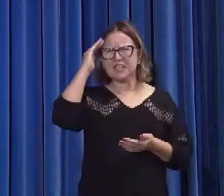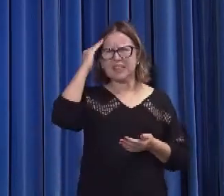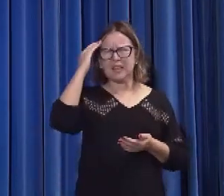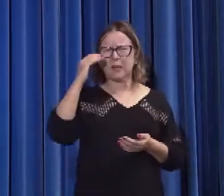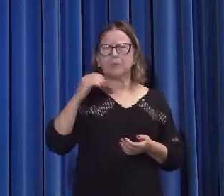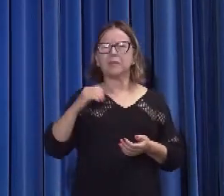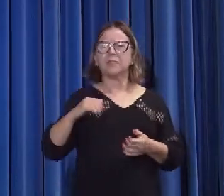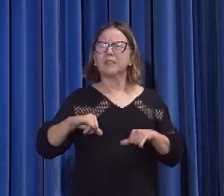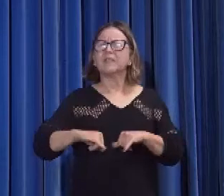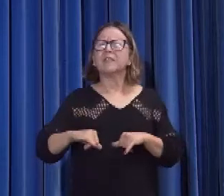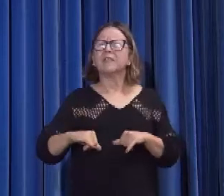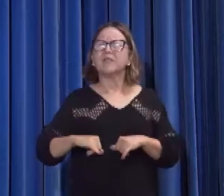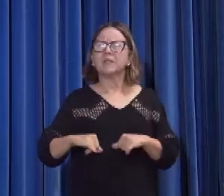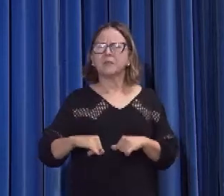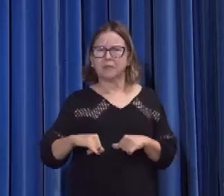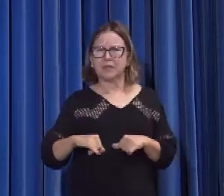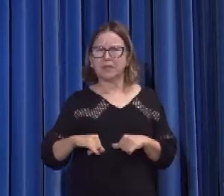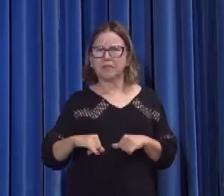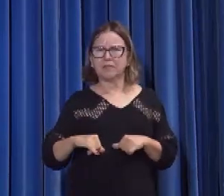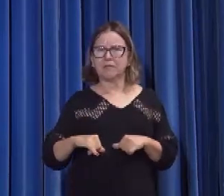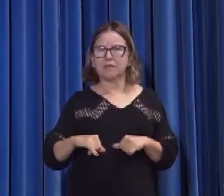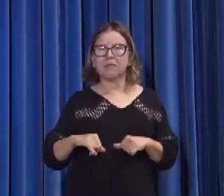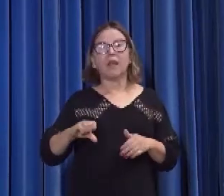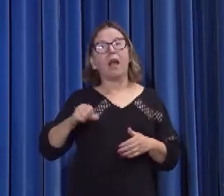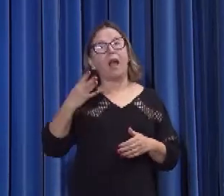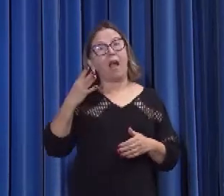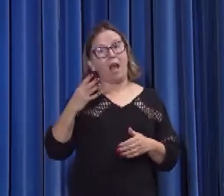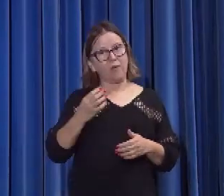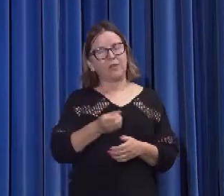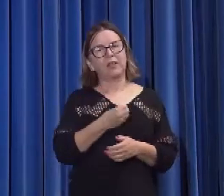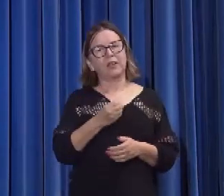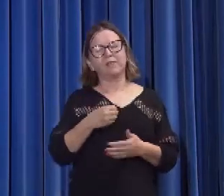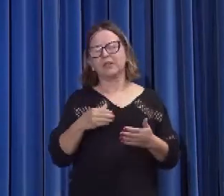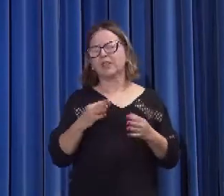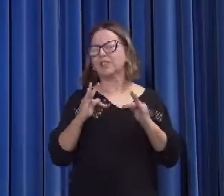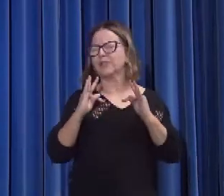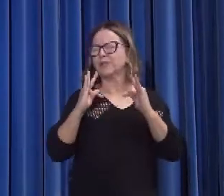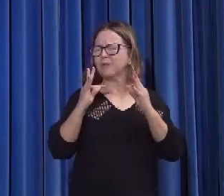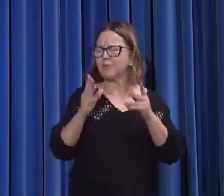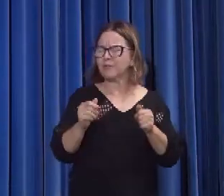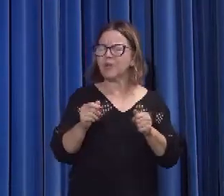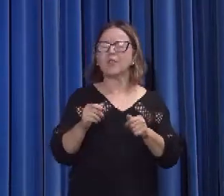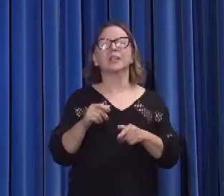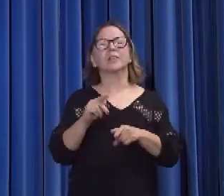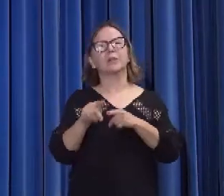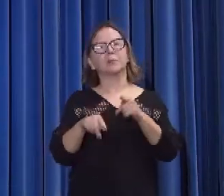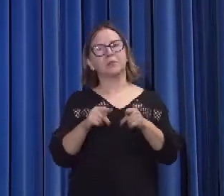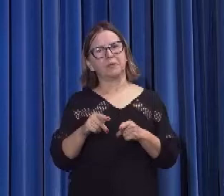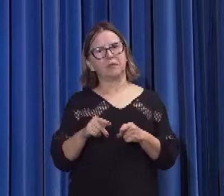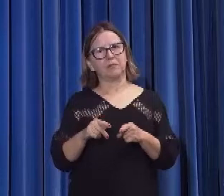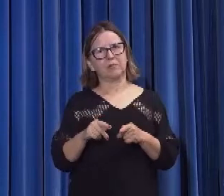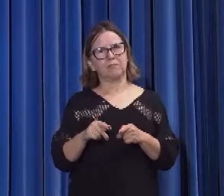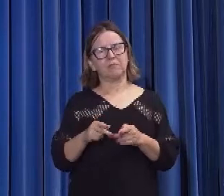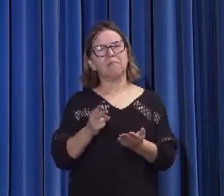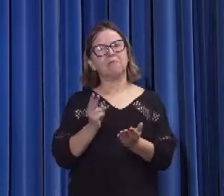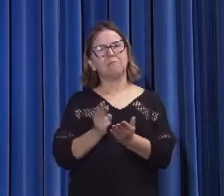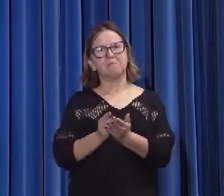algo que inerente ao ser humano. Seja ele uma pessoa que crê em Jesus Cristo, seja uma pessoa que não